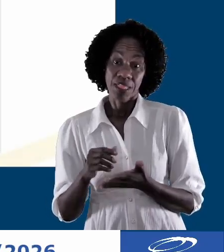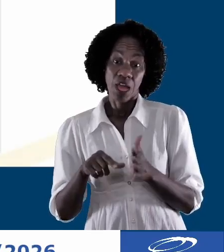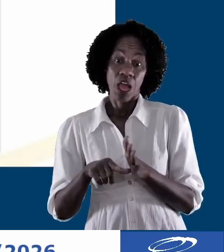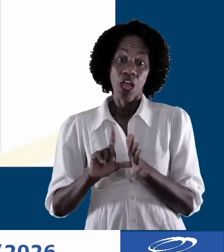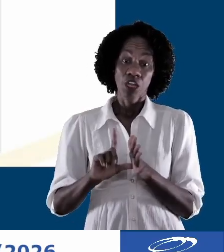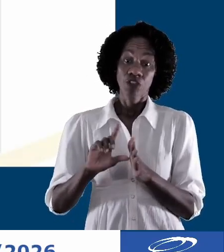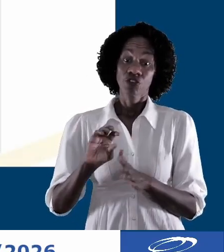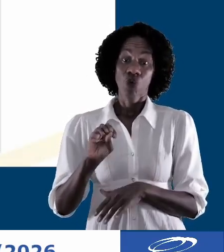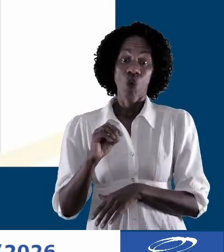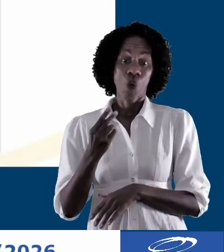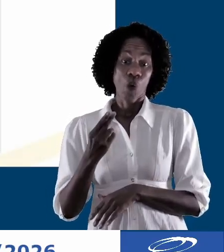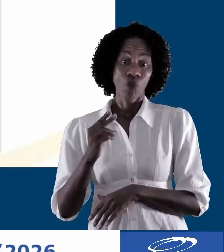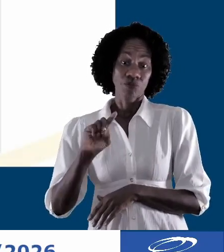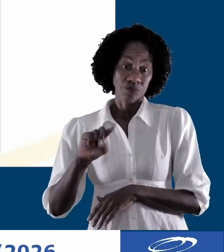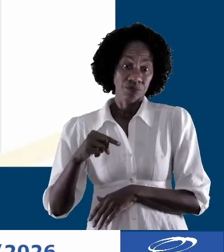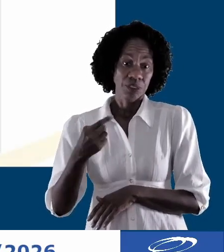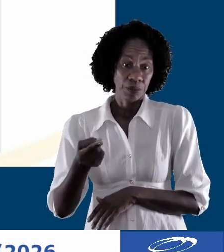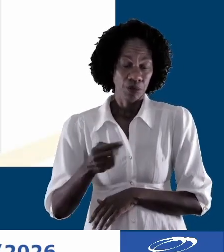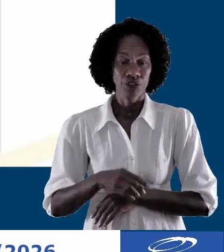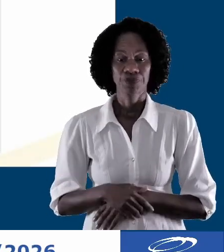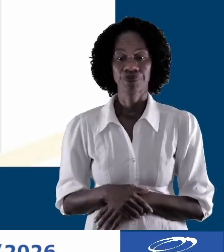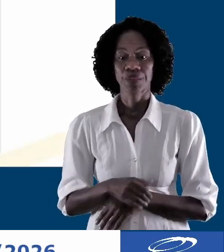Nesse caso, ilustrado, um paciente de 63 anos,